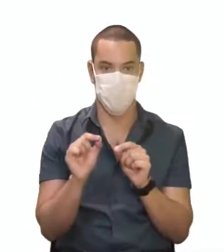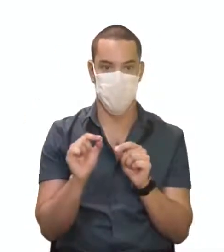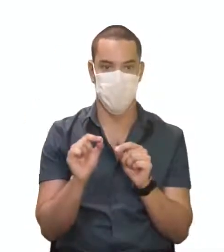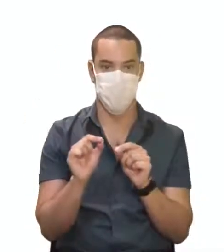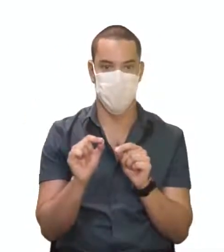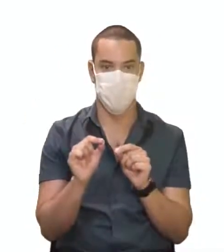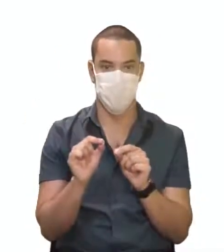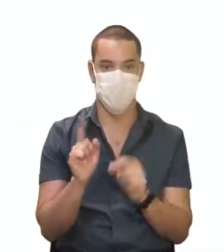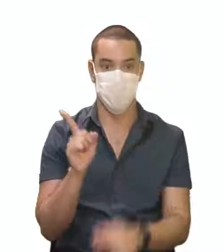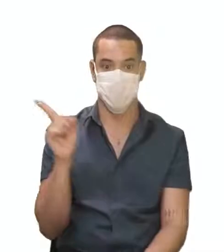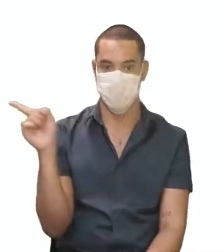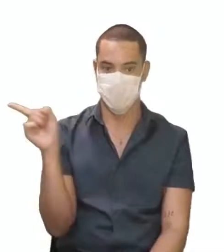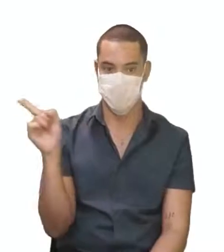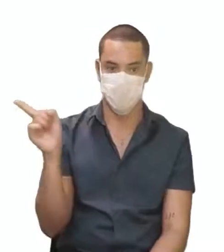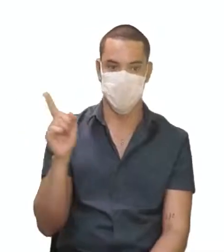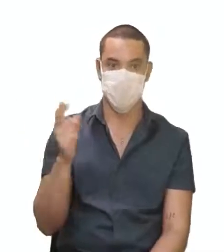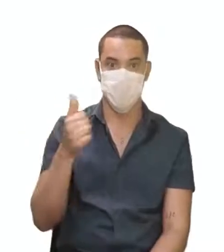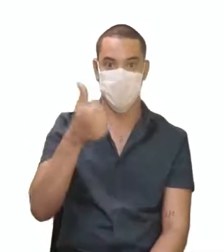ó,